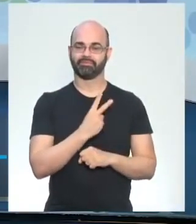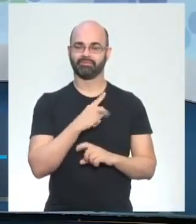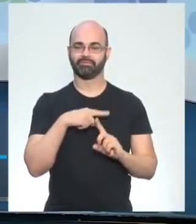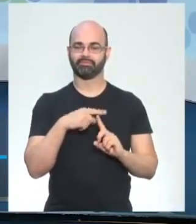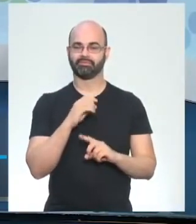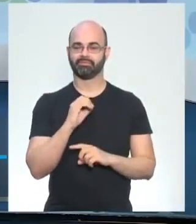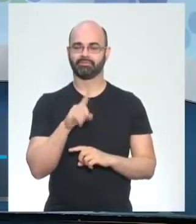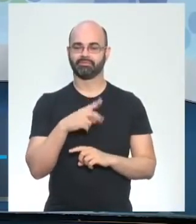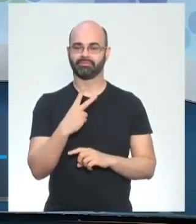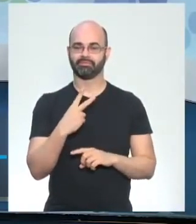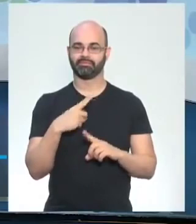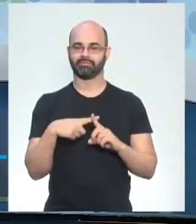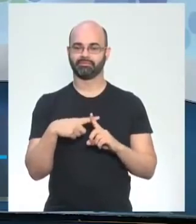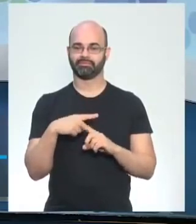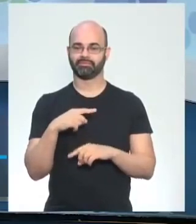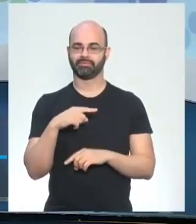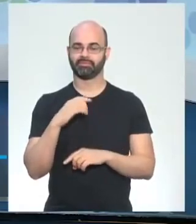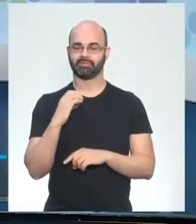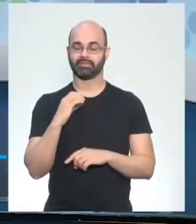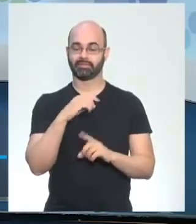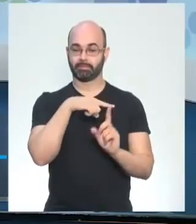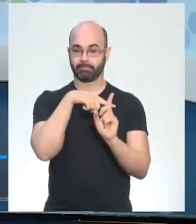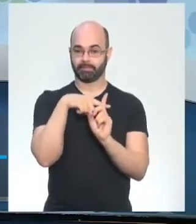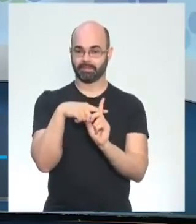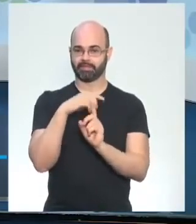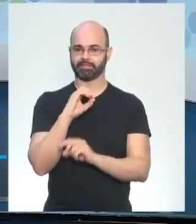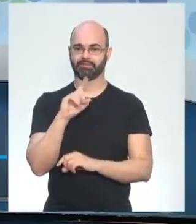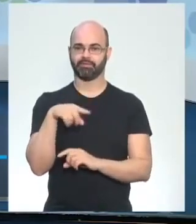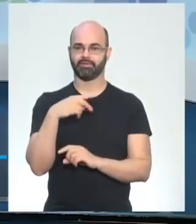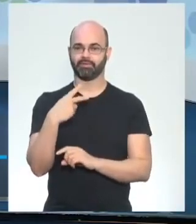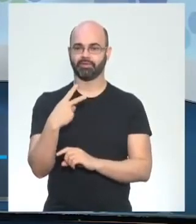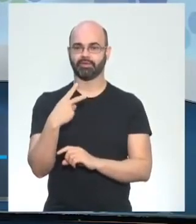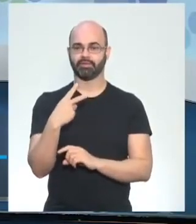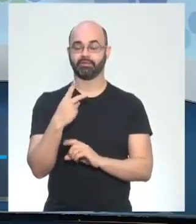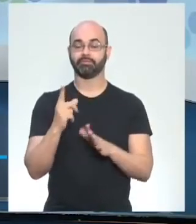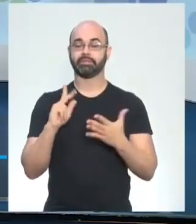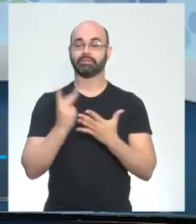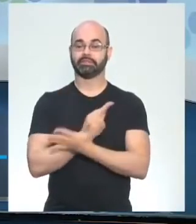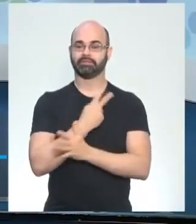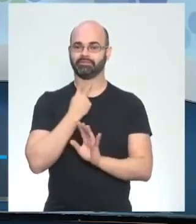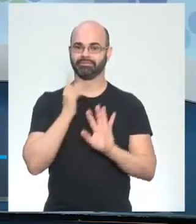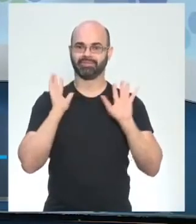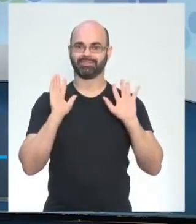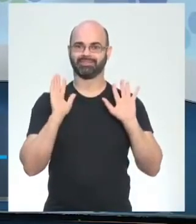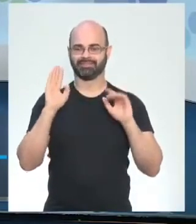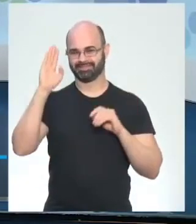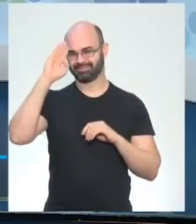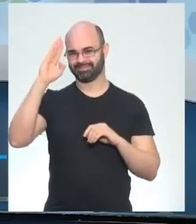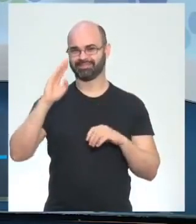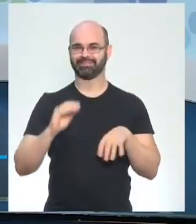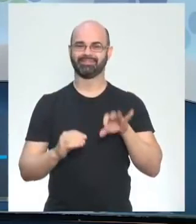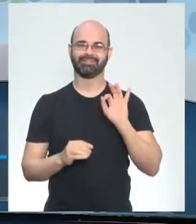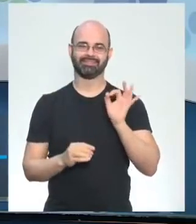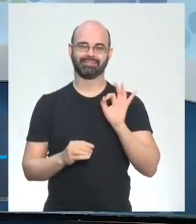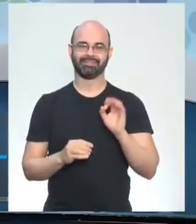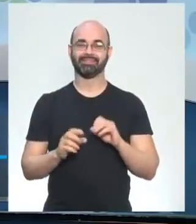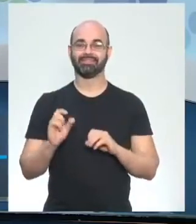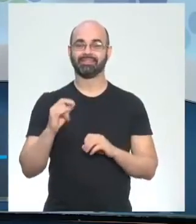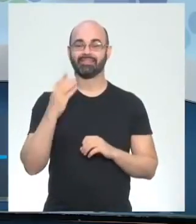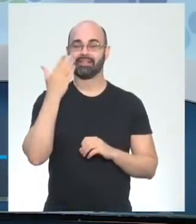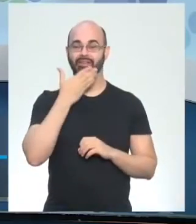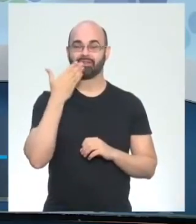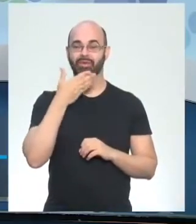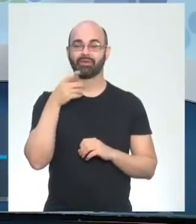mais 0,2 mais 0,2 também. A forma... Show de bola. Só não pode errar a questão, né? Te dou um doce se você adivinhar quem